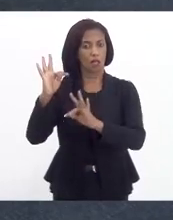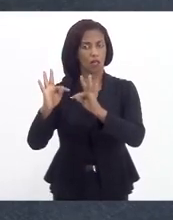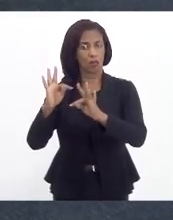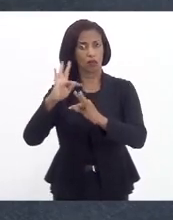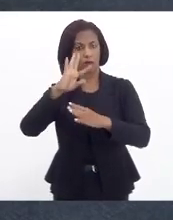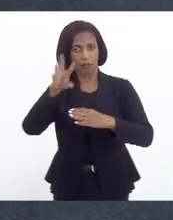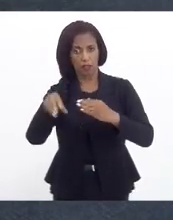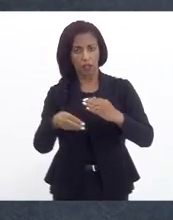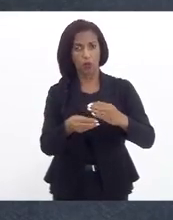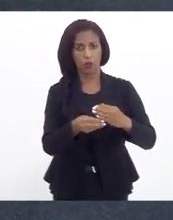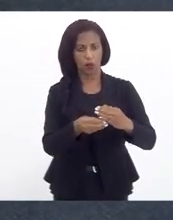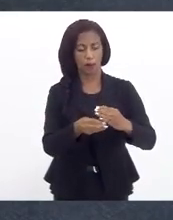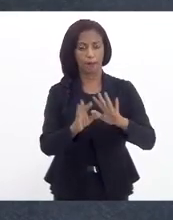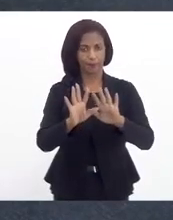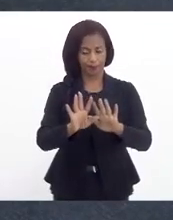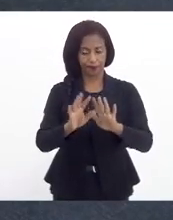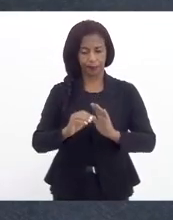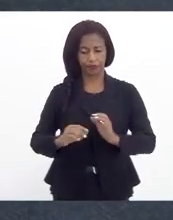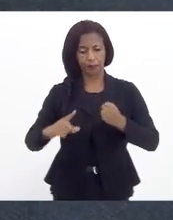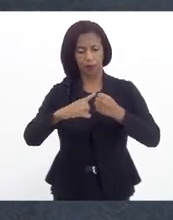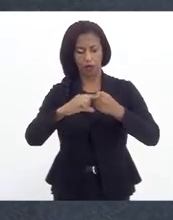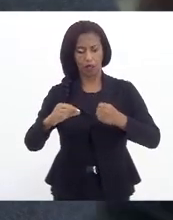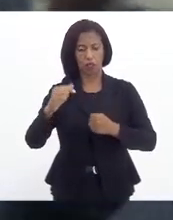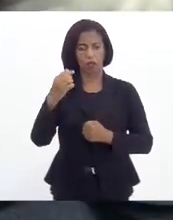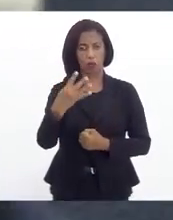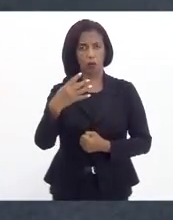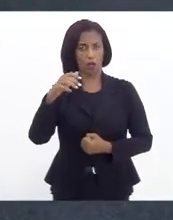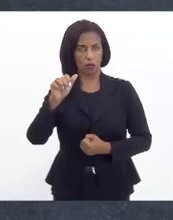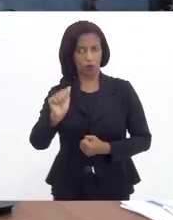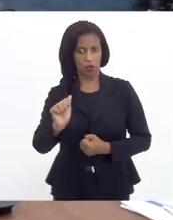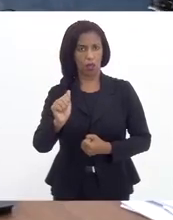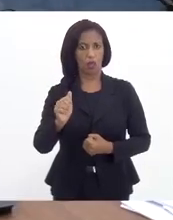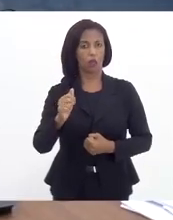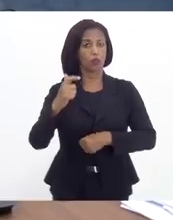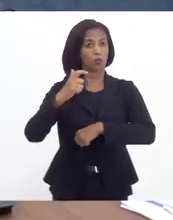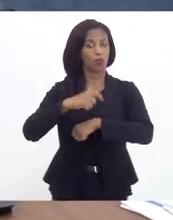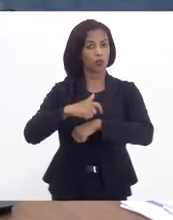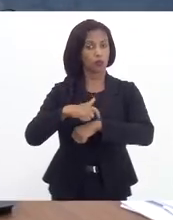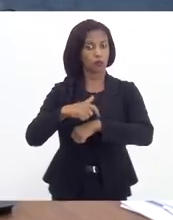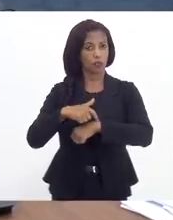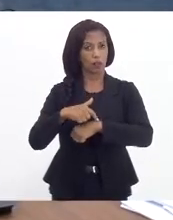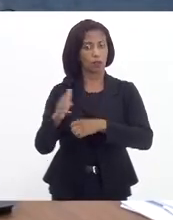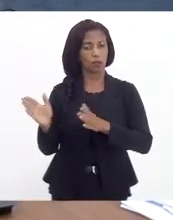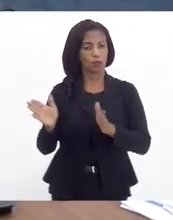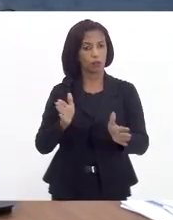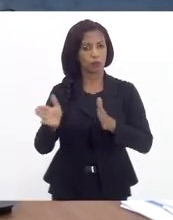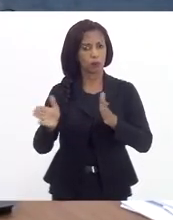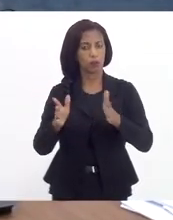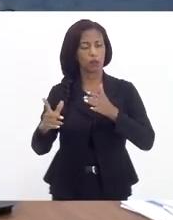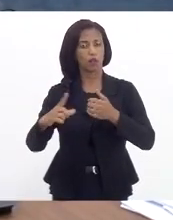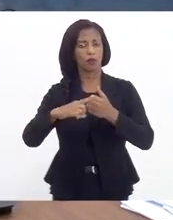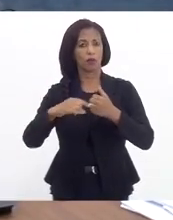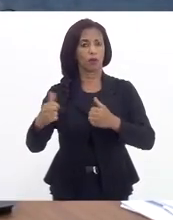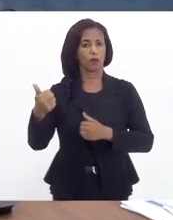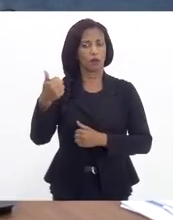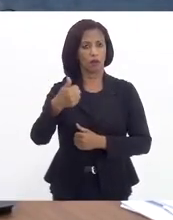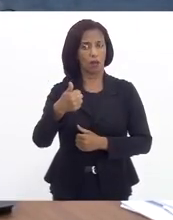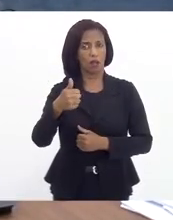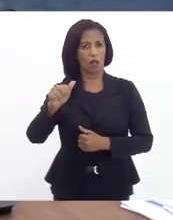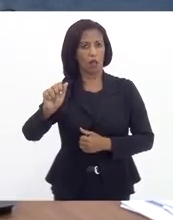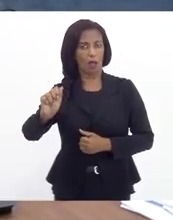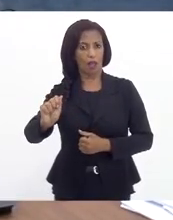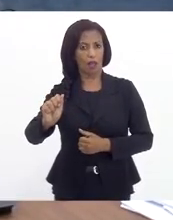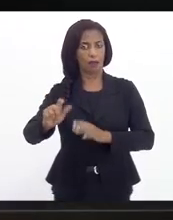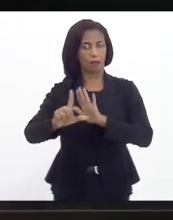Então, ficou assim, vamos lá. Artigo 4A. Durante a vigência do regime de recuperação que se refere ao artigo 1º A, da